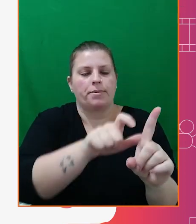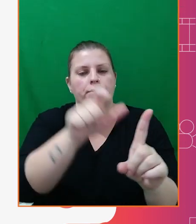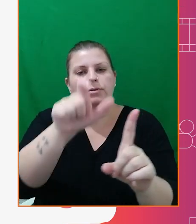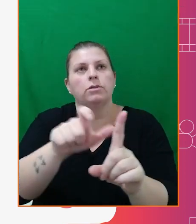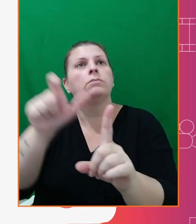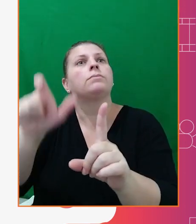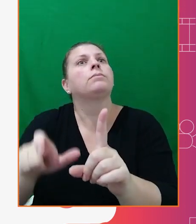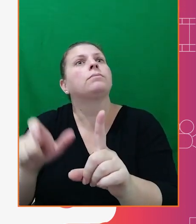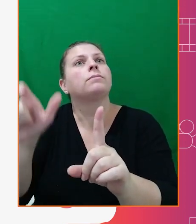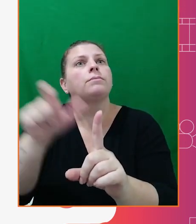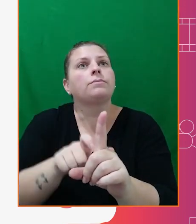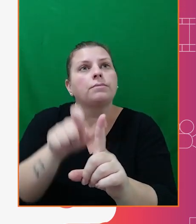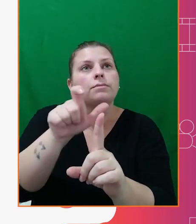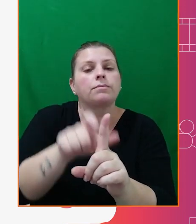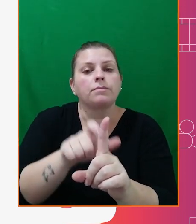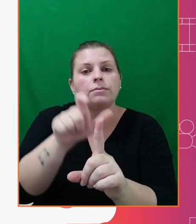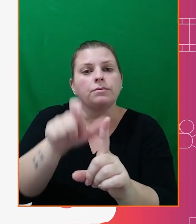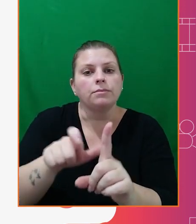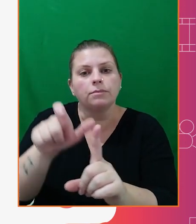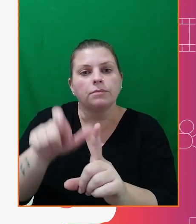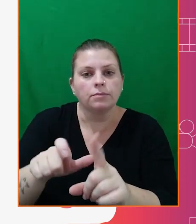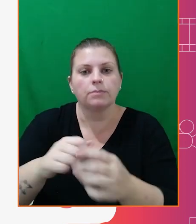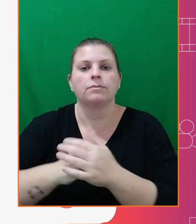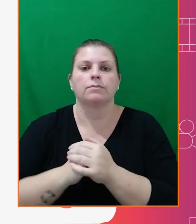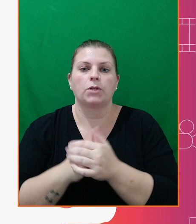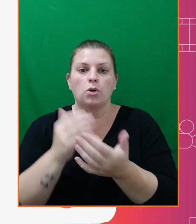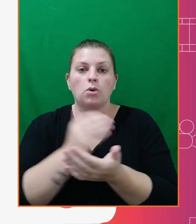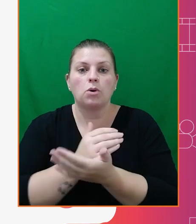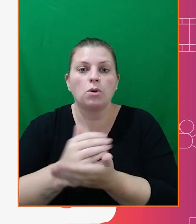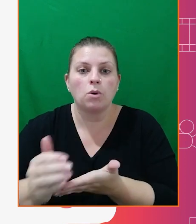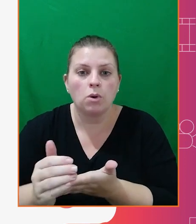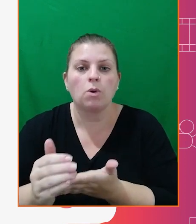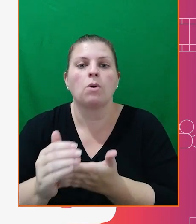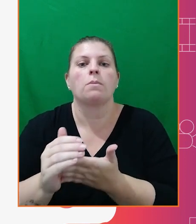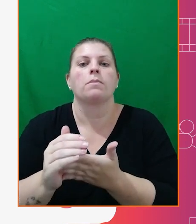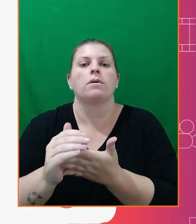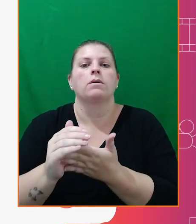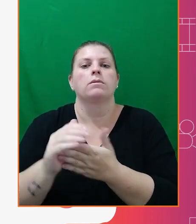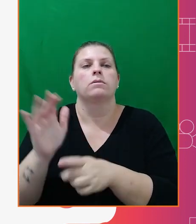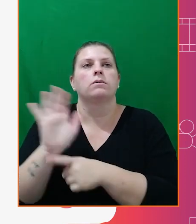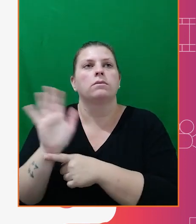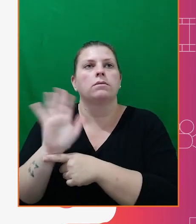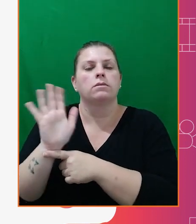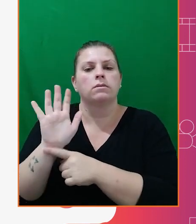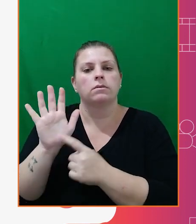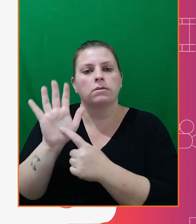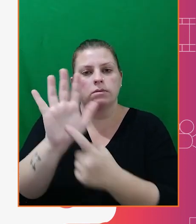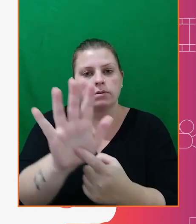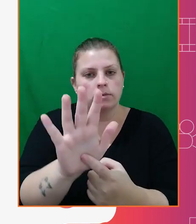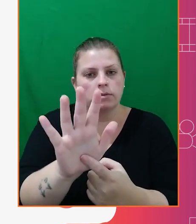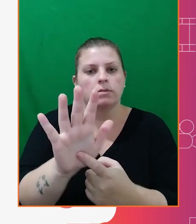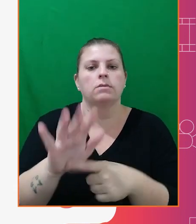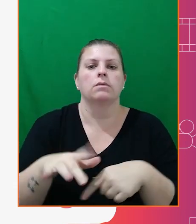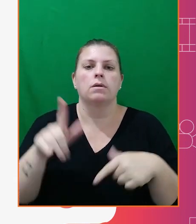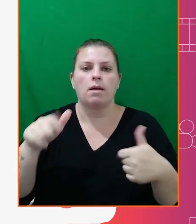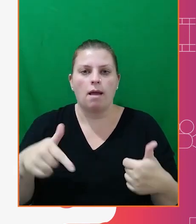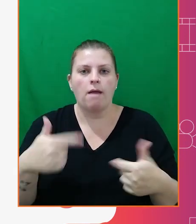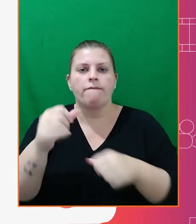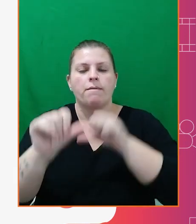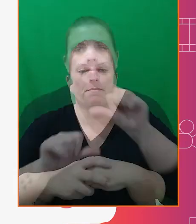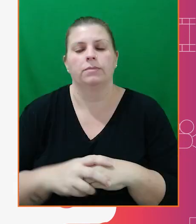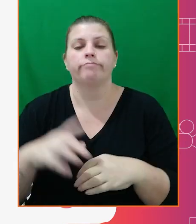e animações que acontecem no decorrer da cena e que podem redirecionar essa atenção. Ela pode